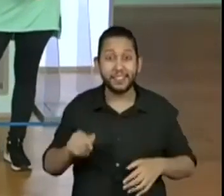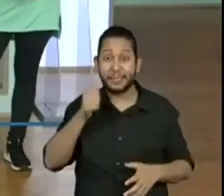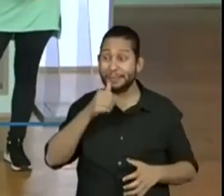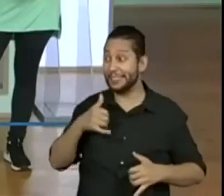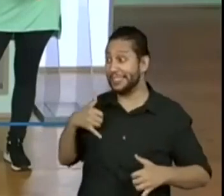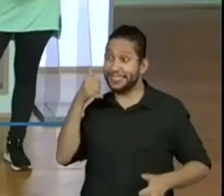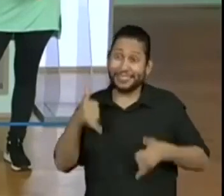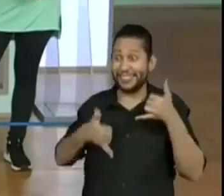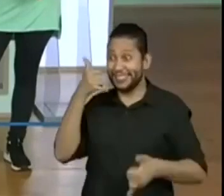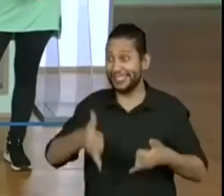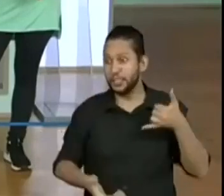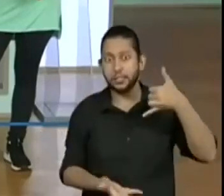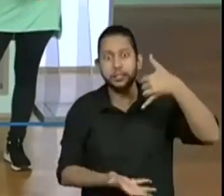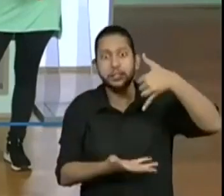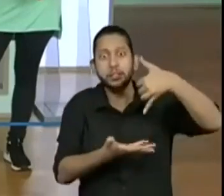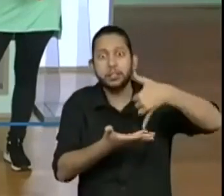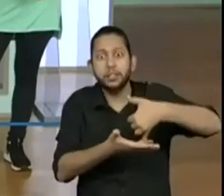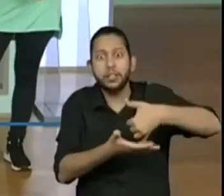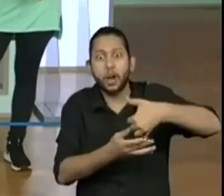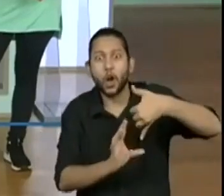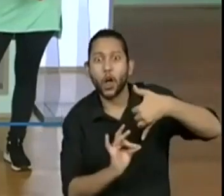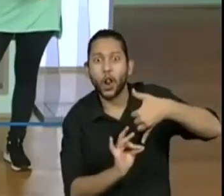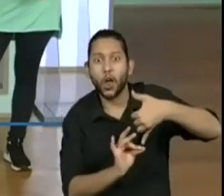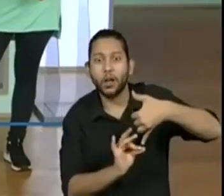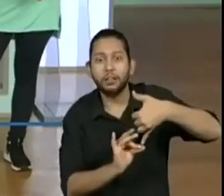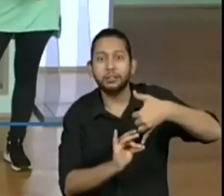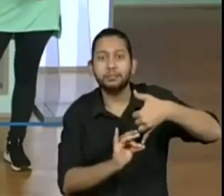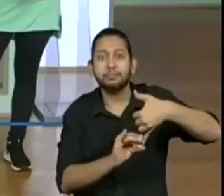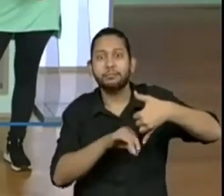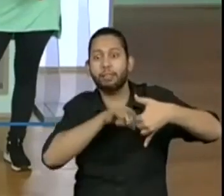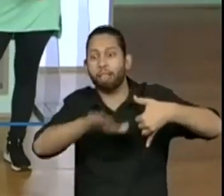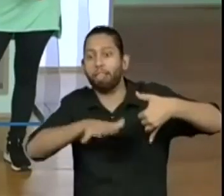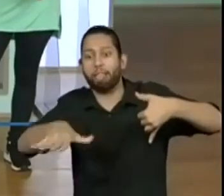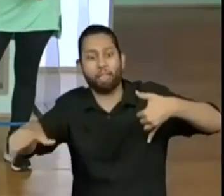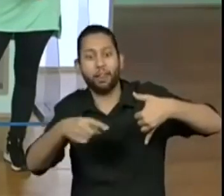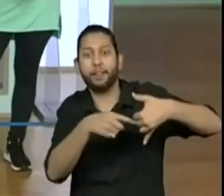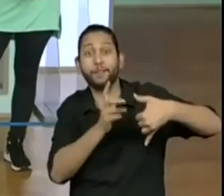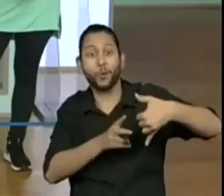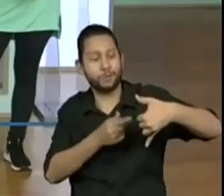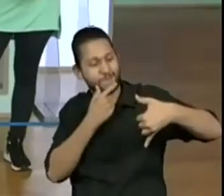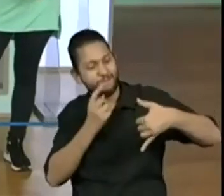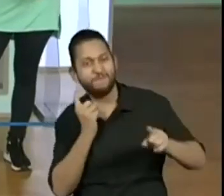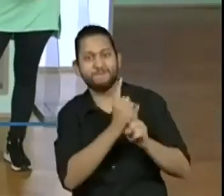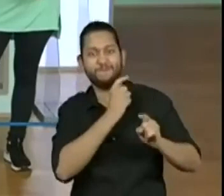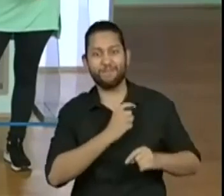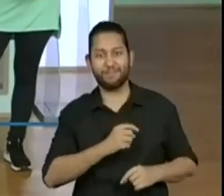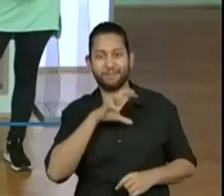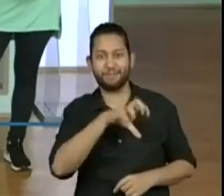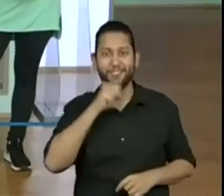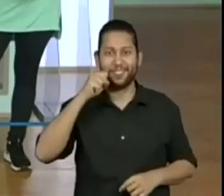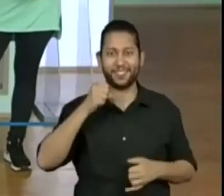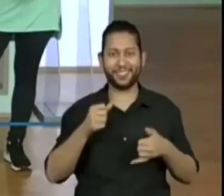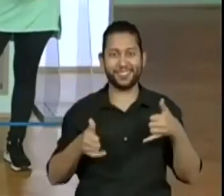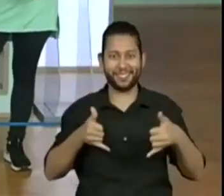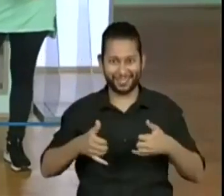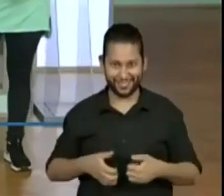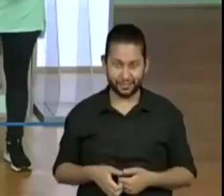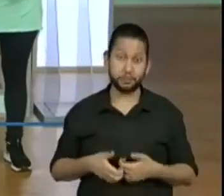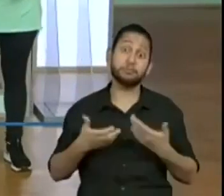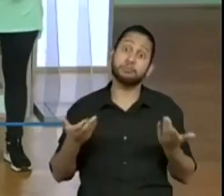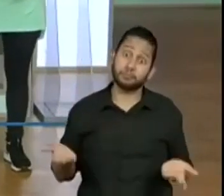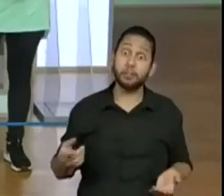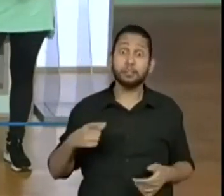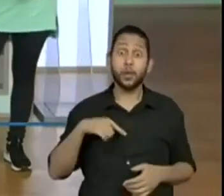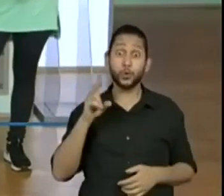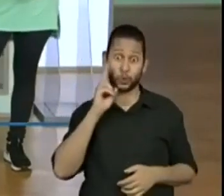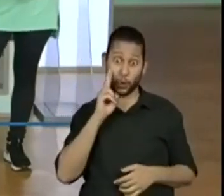na outra, o sapato ficou sem querer, né? Isso mesmo. Que legal, então, e conhecer outras